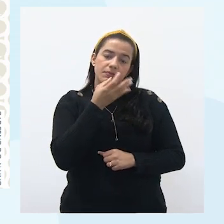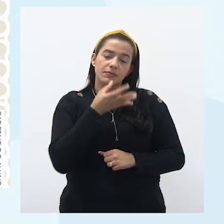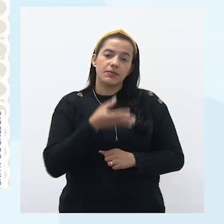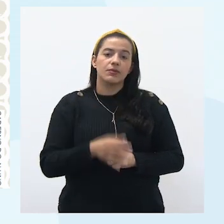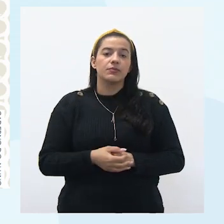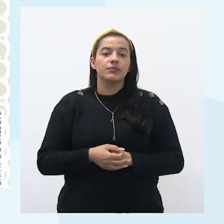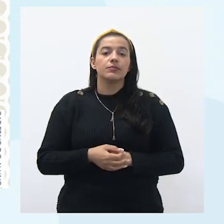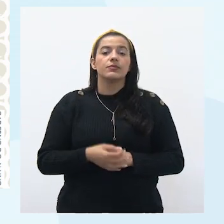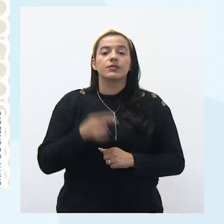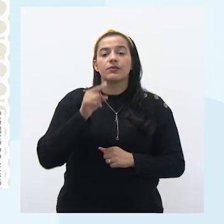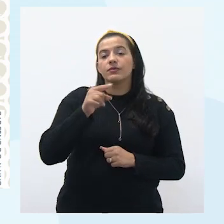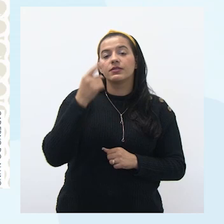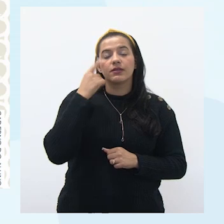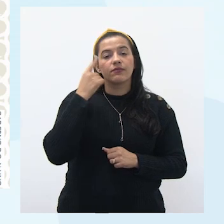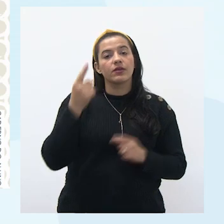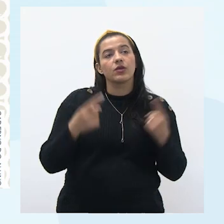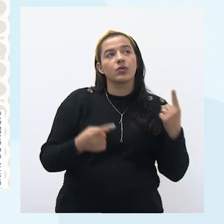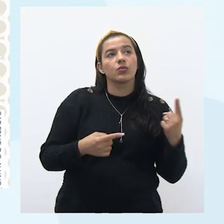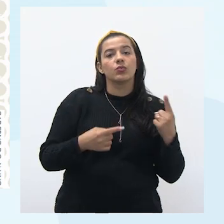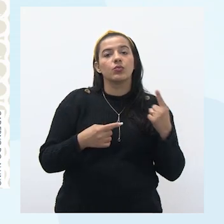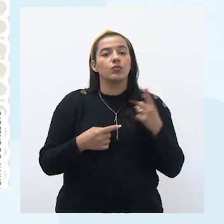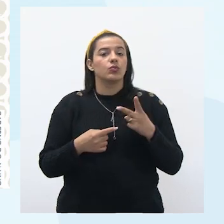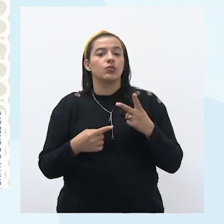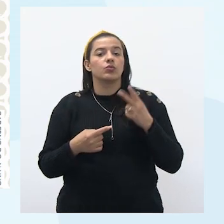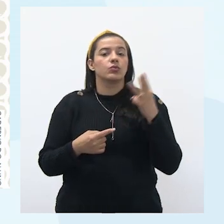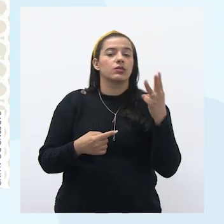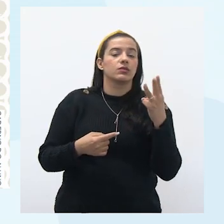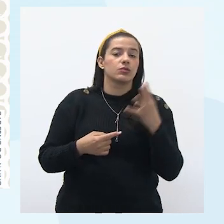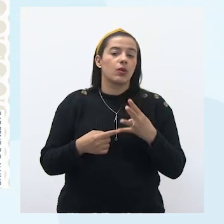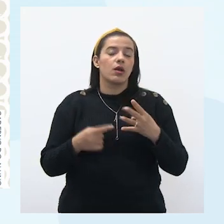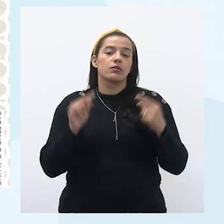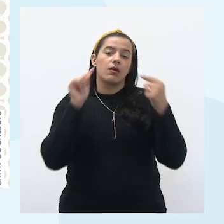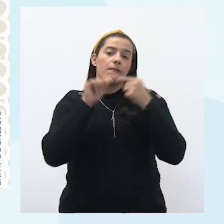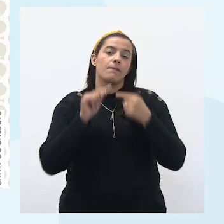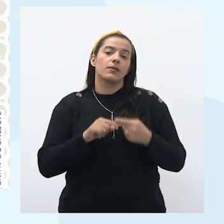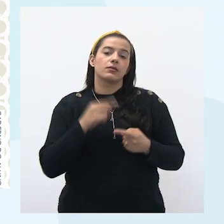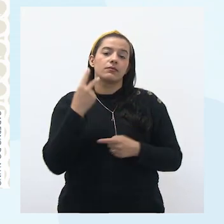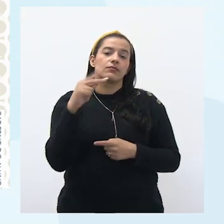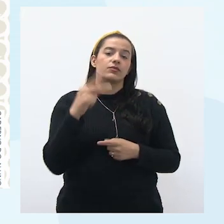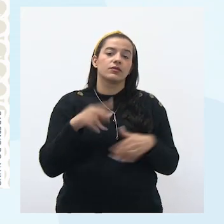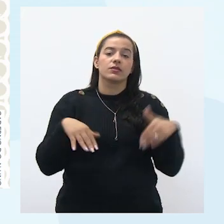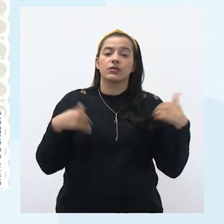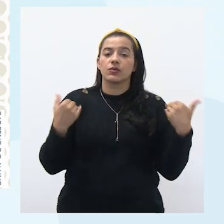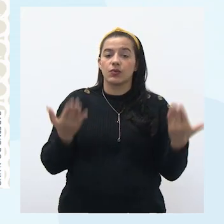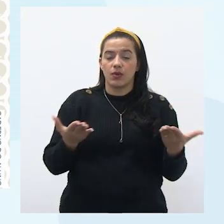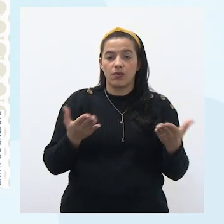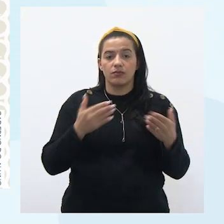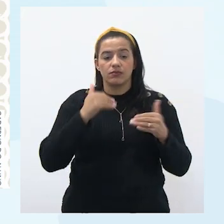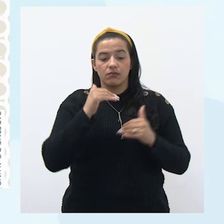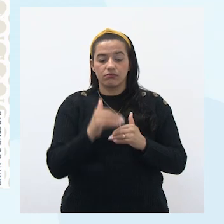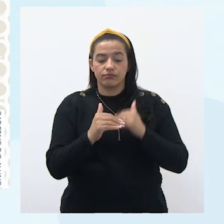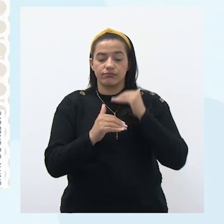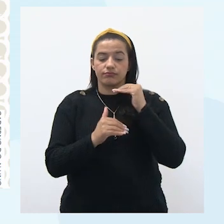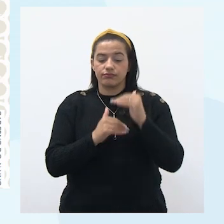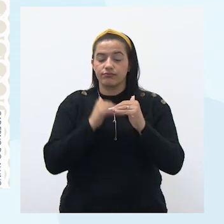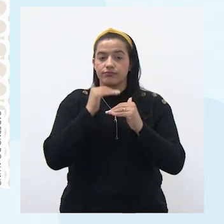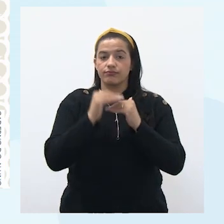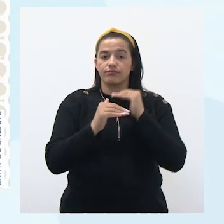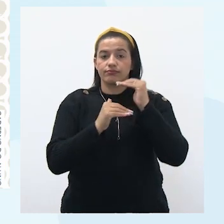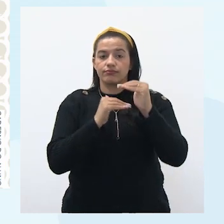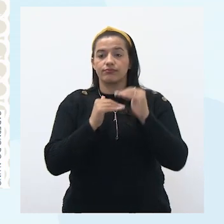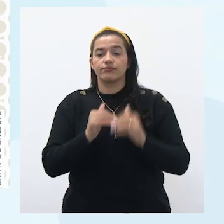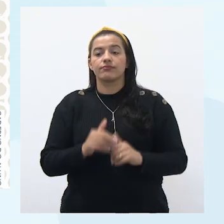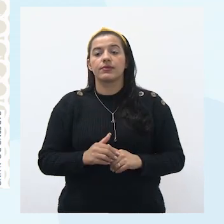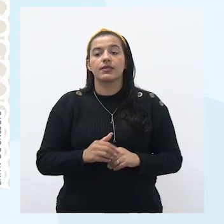vão vendo que, quando a gente fala do instrumento baseado em rubricas, que ele traz essa gradação, essa evolução.